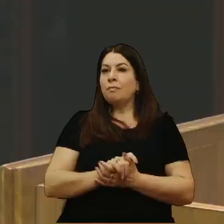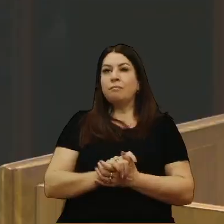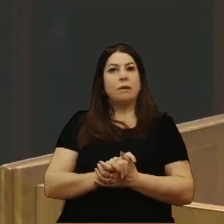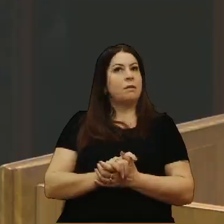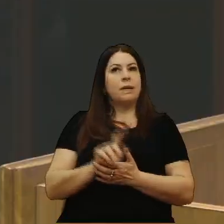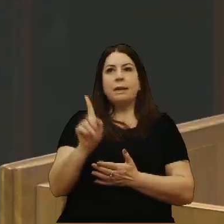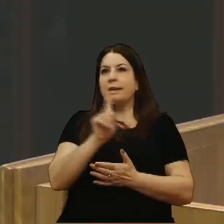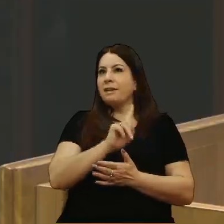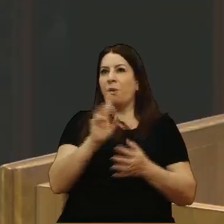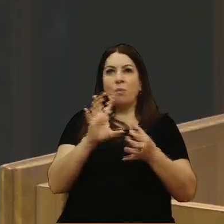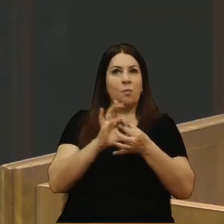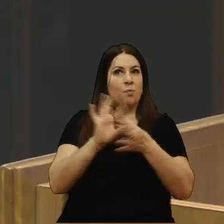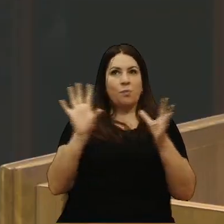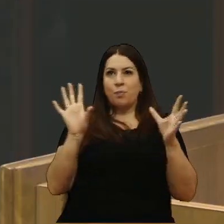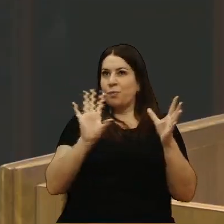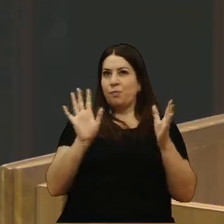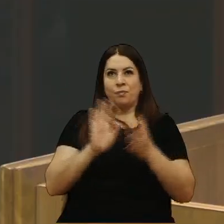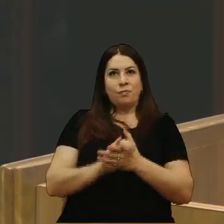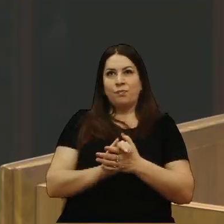não autorizou